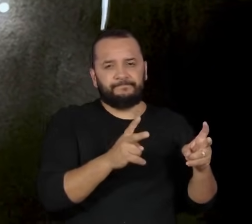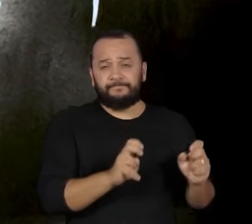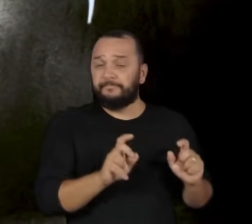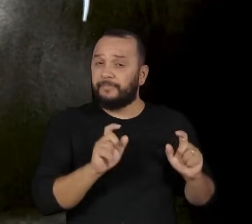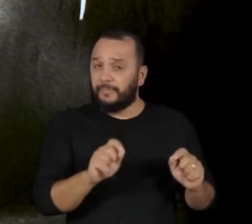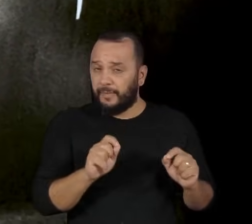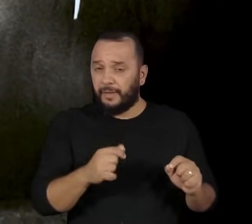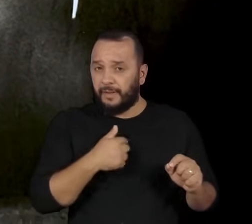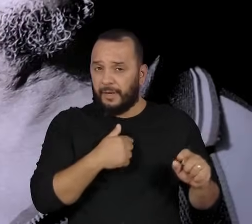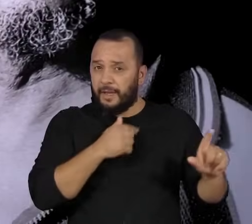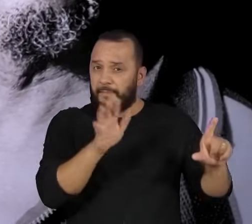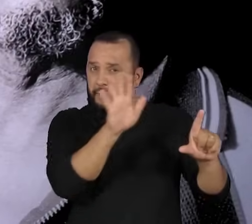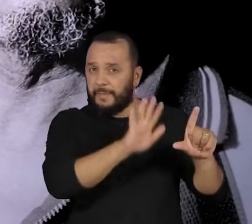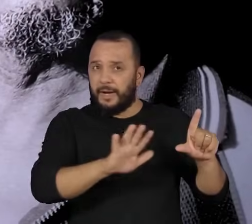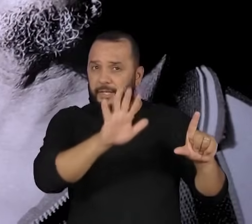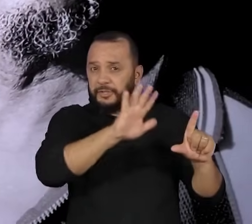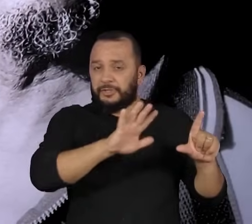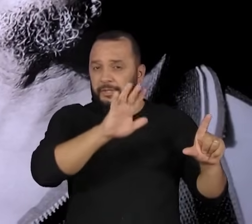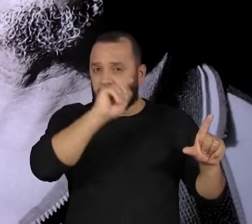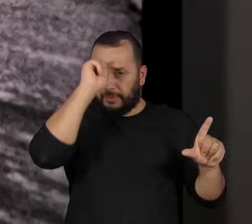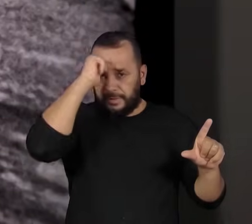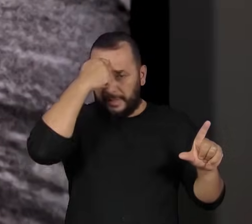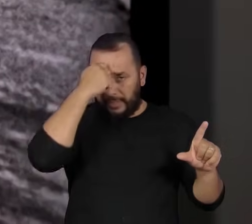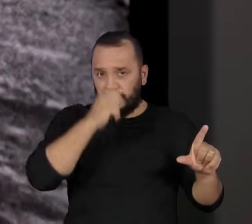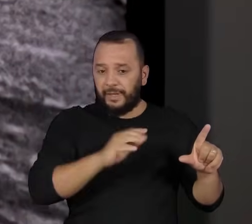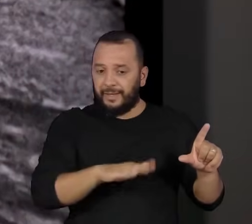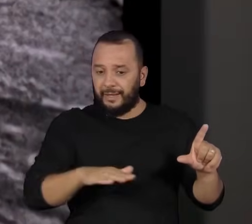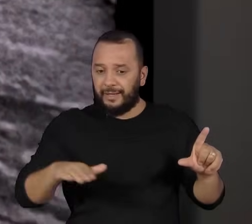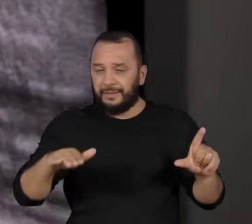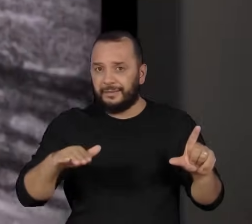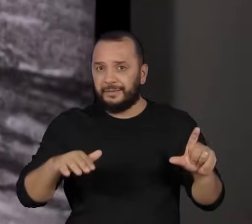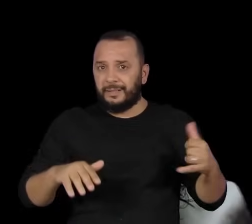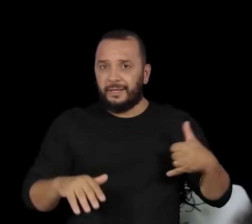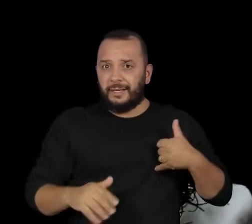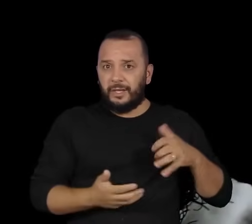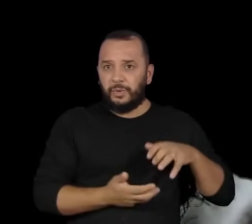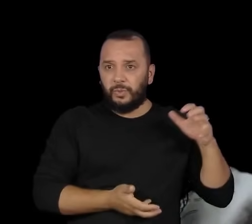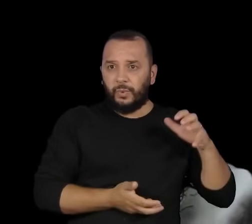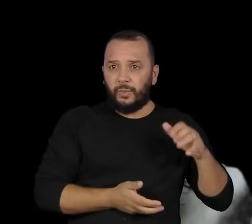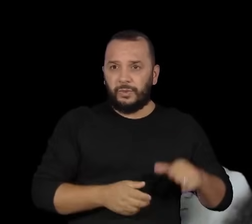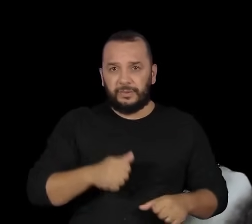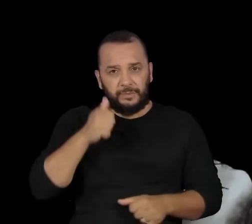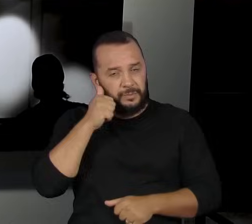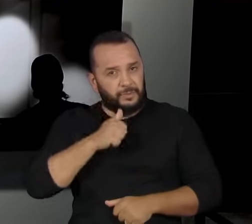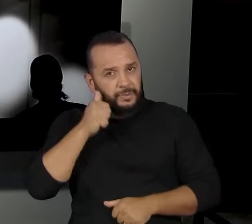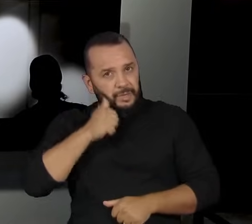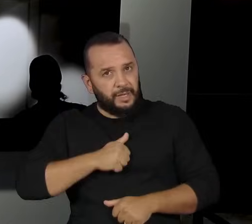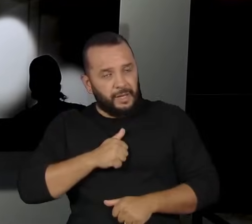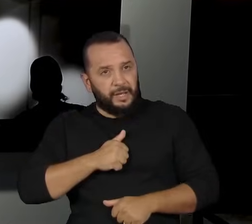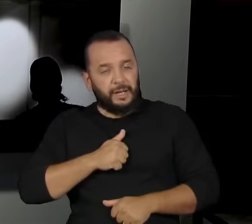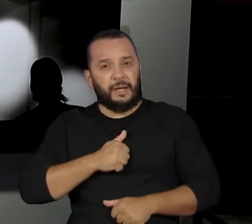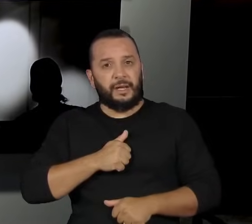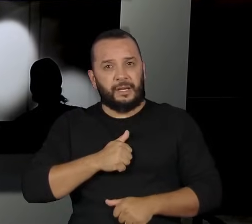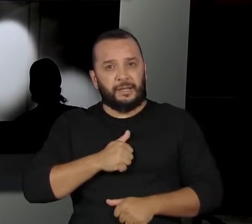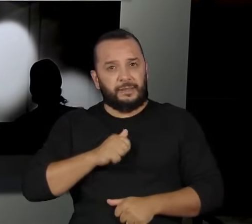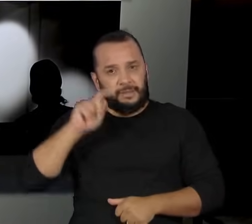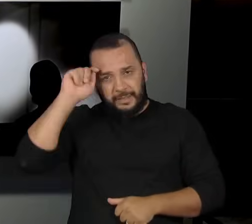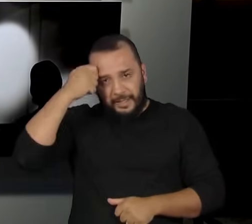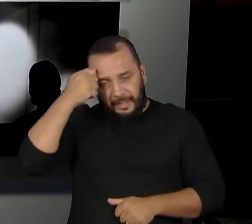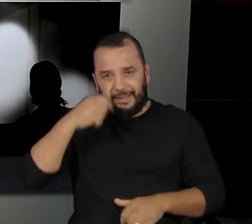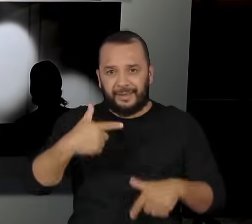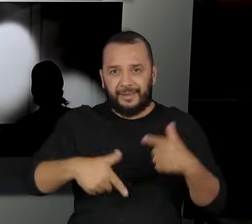negro, criança, o idoso, a mulher negra, o trabalhador negro, eles nunca